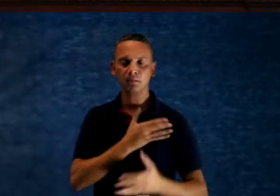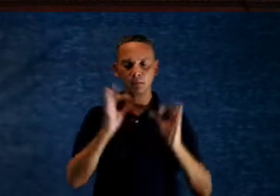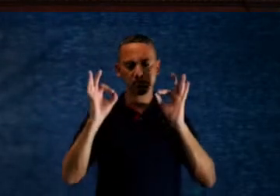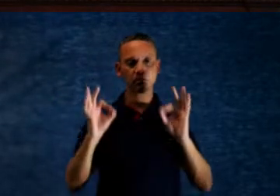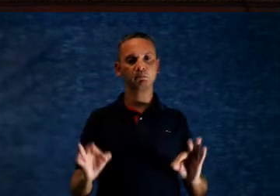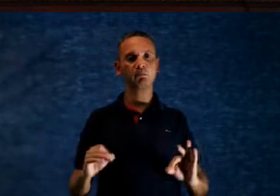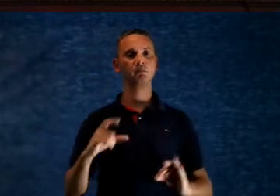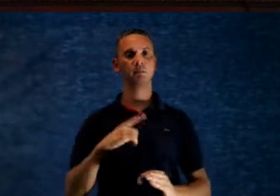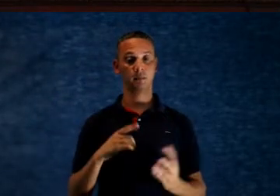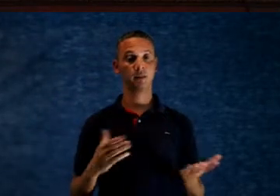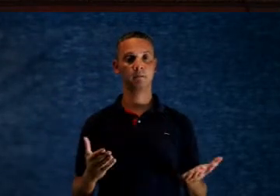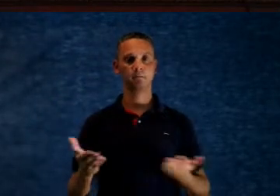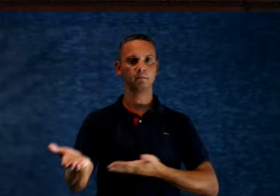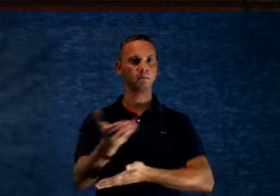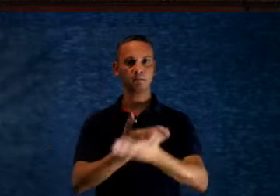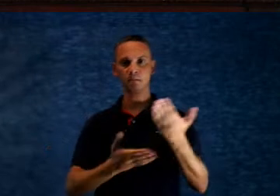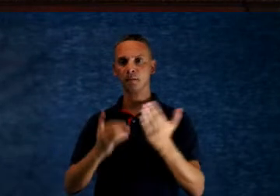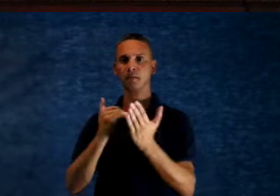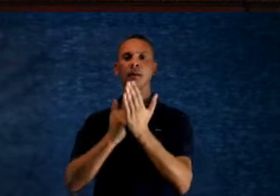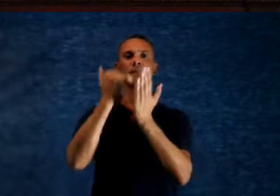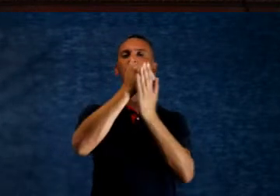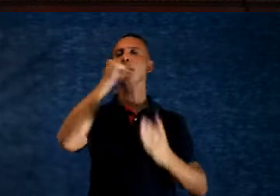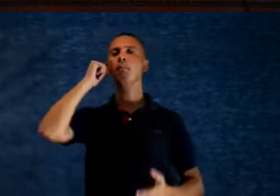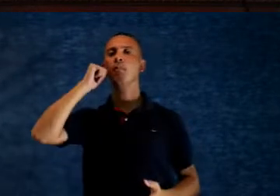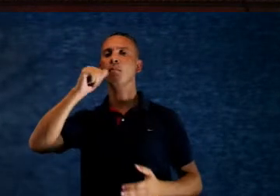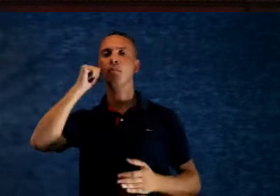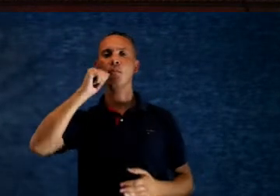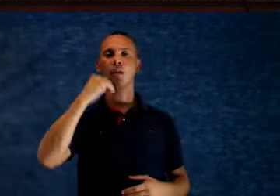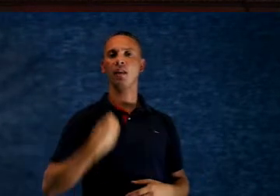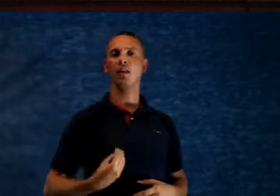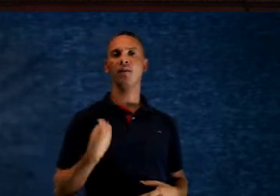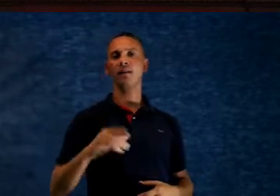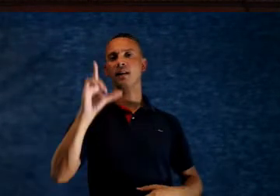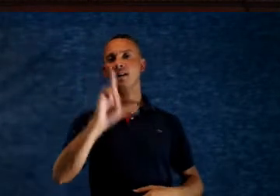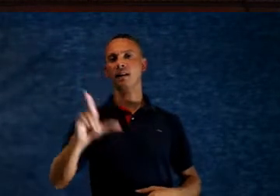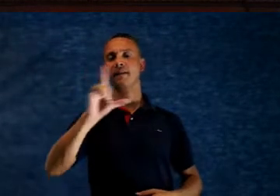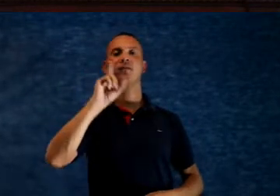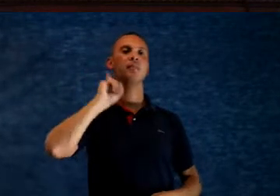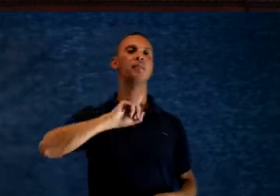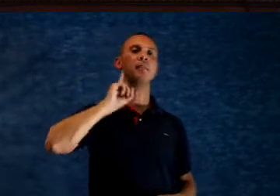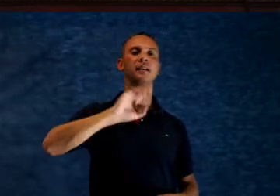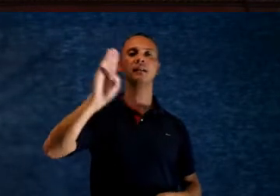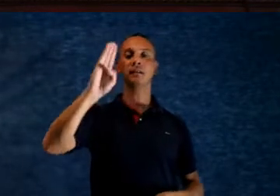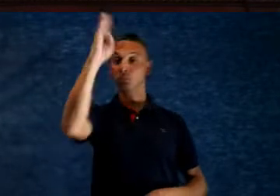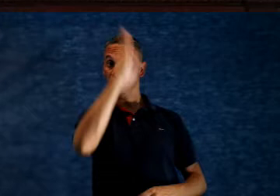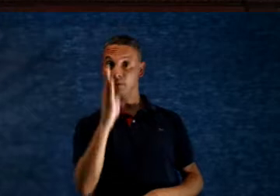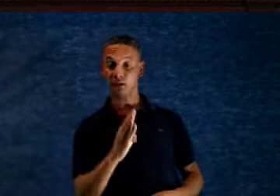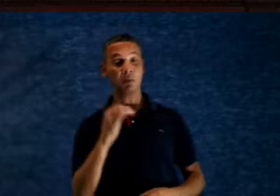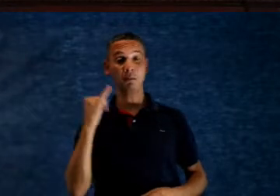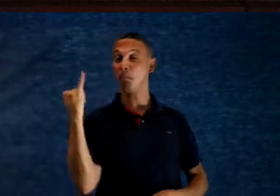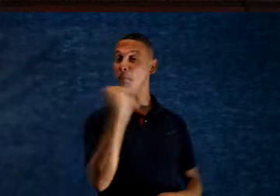A participação de cada vez mais mulheres na vida literária de Minas e do Brasil é